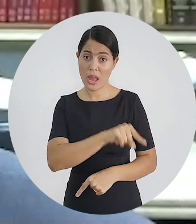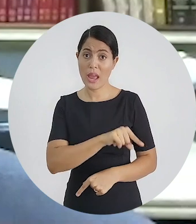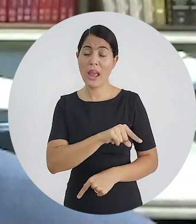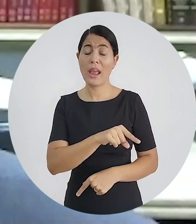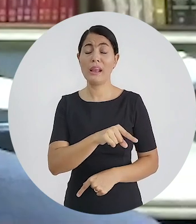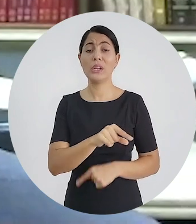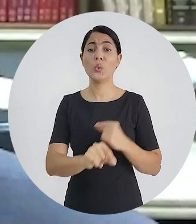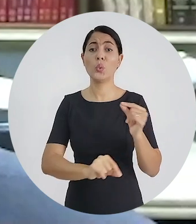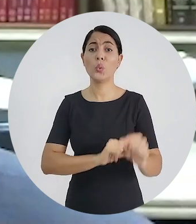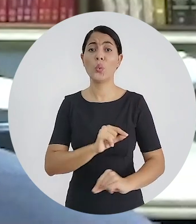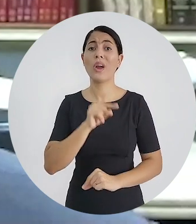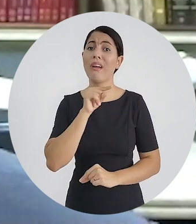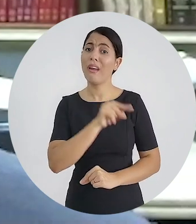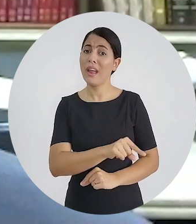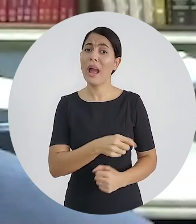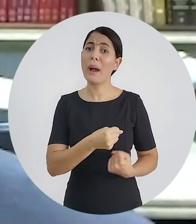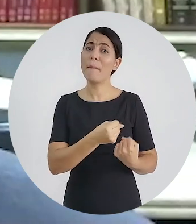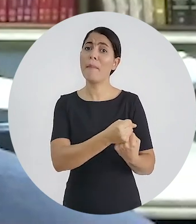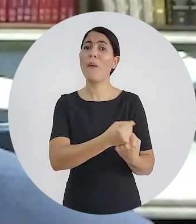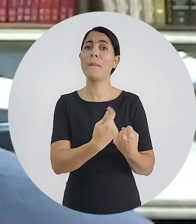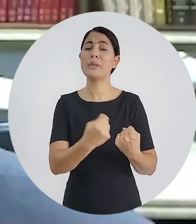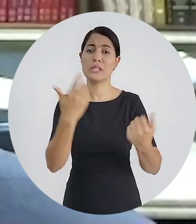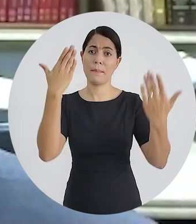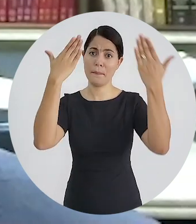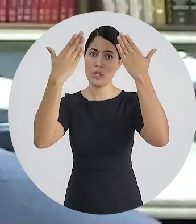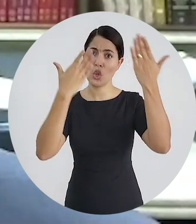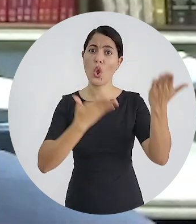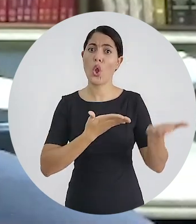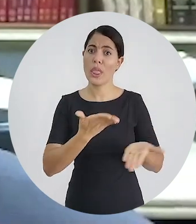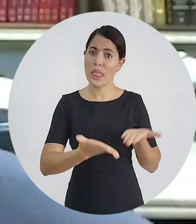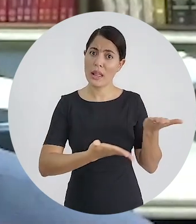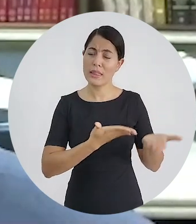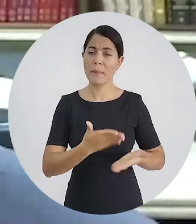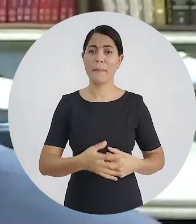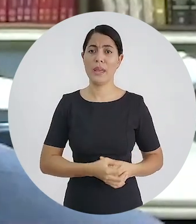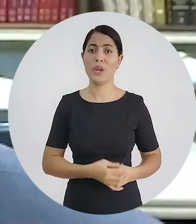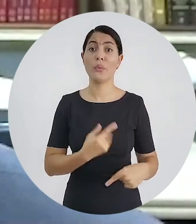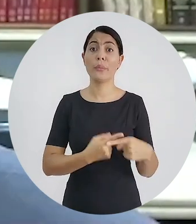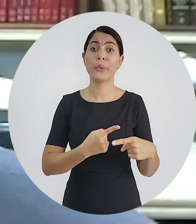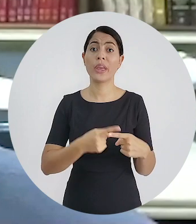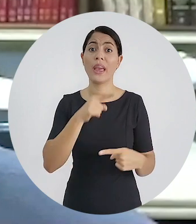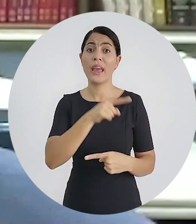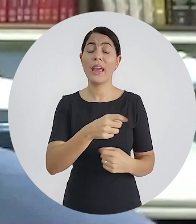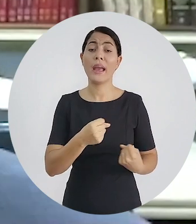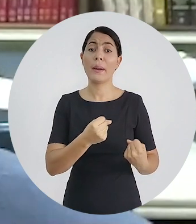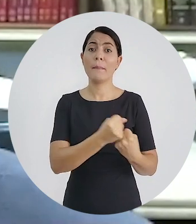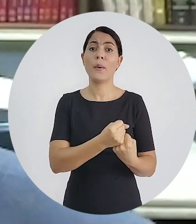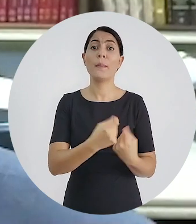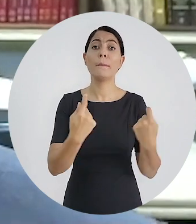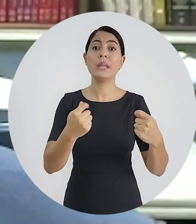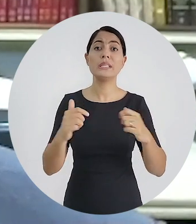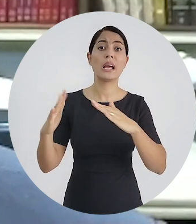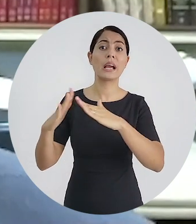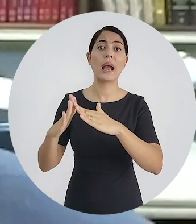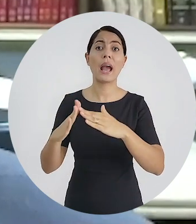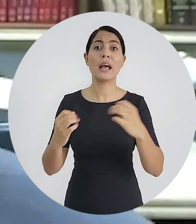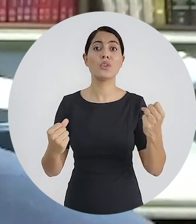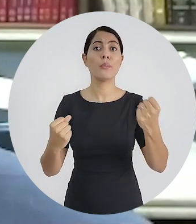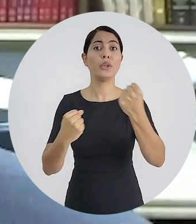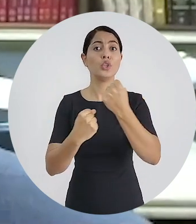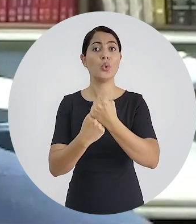tratamento psicológico, num tratamento psicanalítico para essa criança, ela ter todo esse apoio para que ela se reconstrua e encontre um